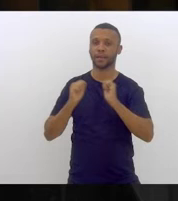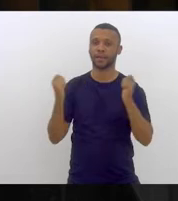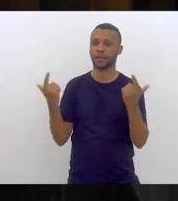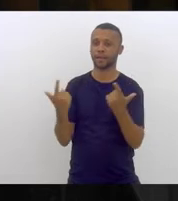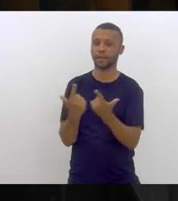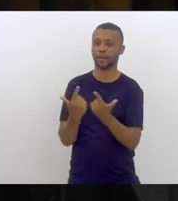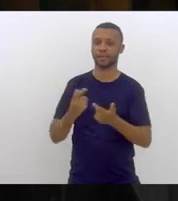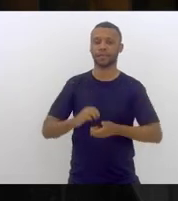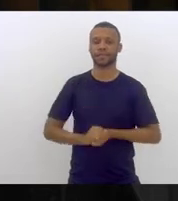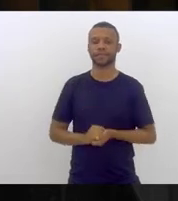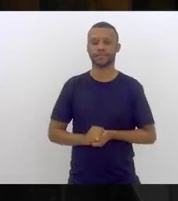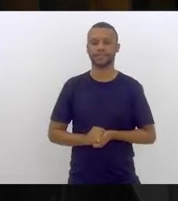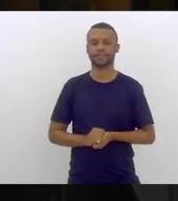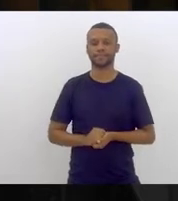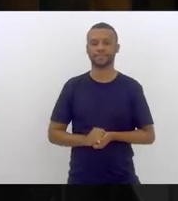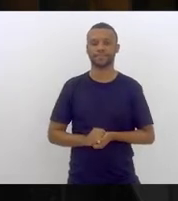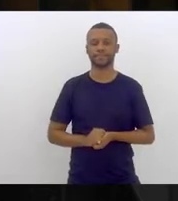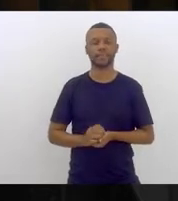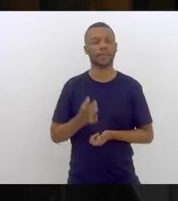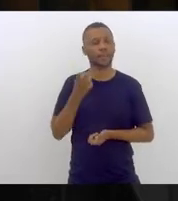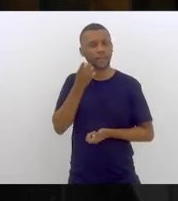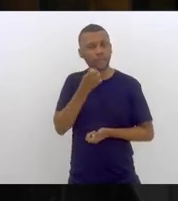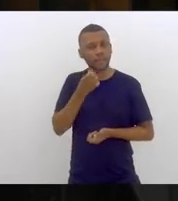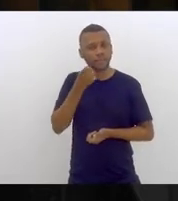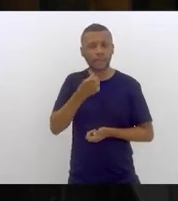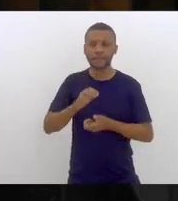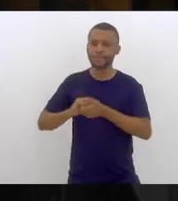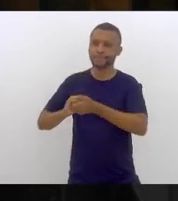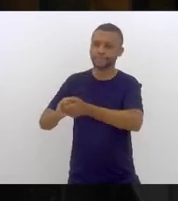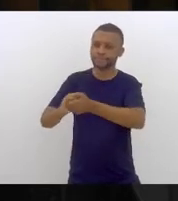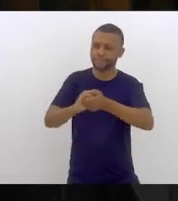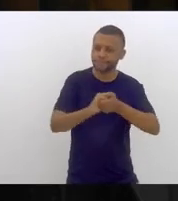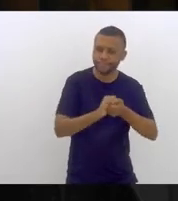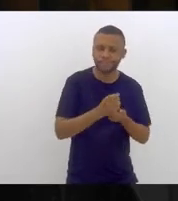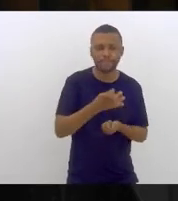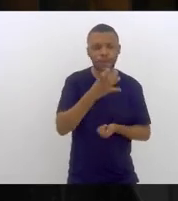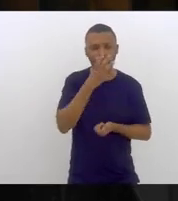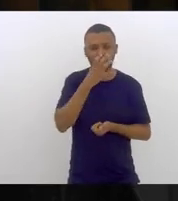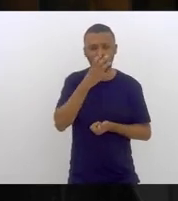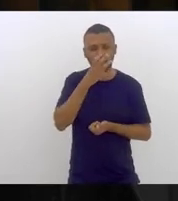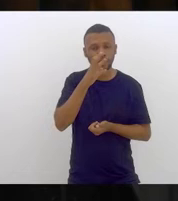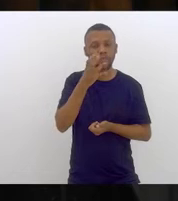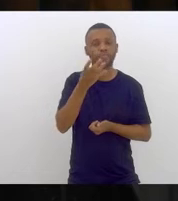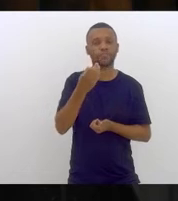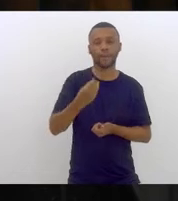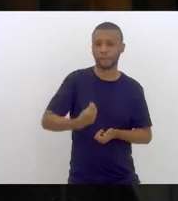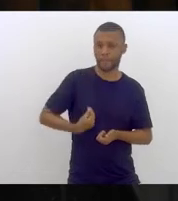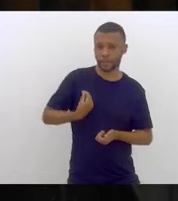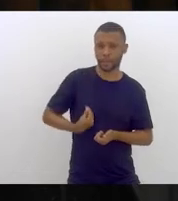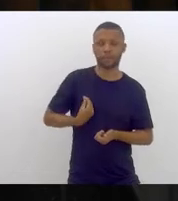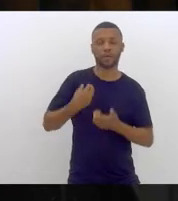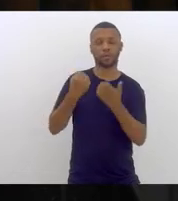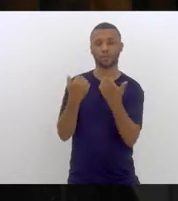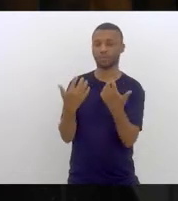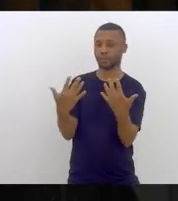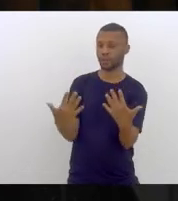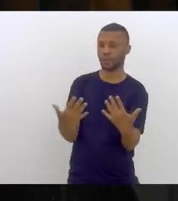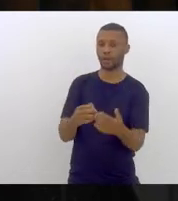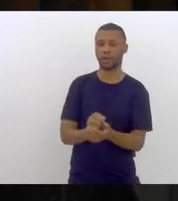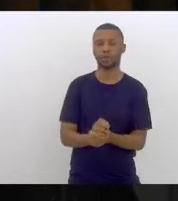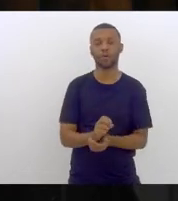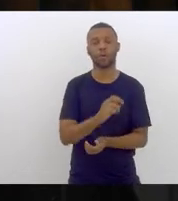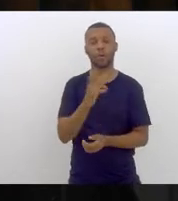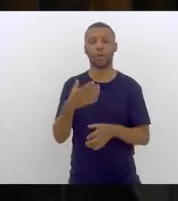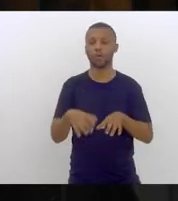senhoras e senhores deputados que nos assistem de forma presencial ou remota